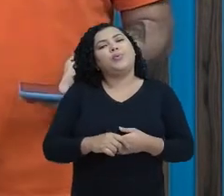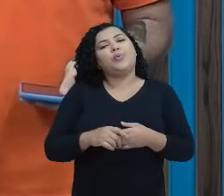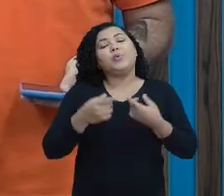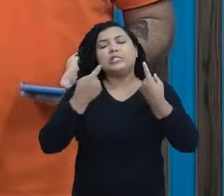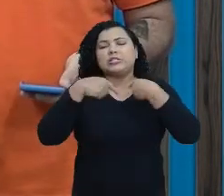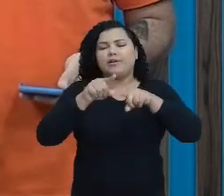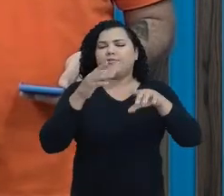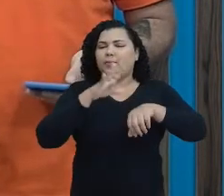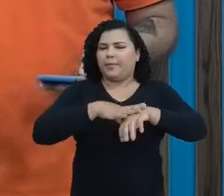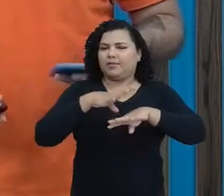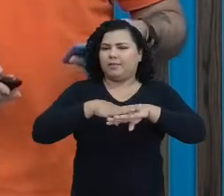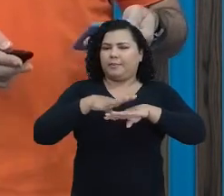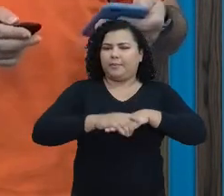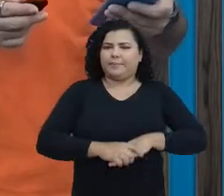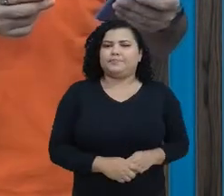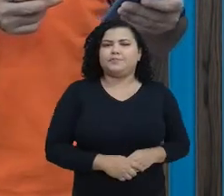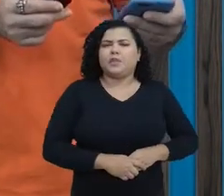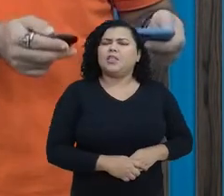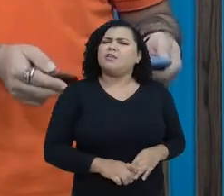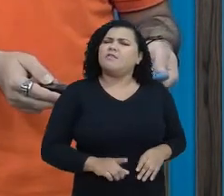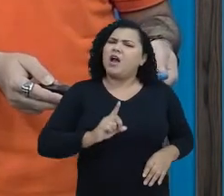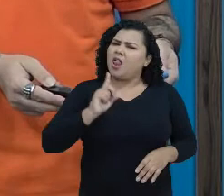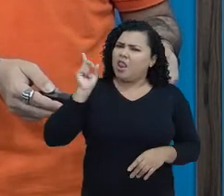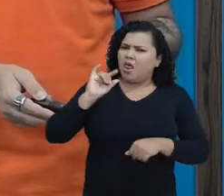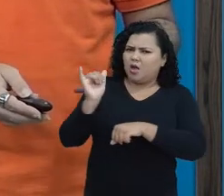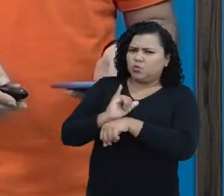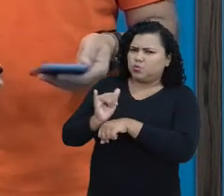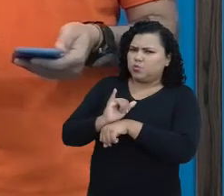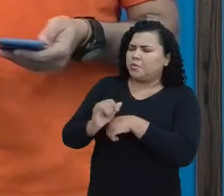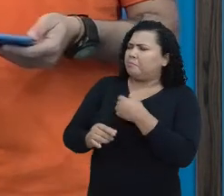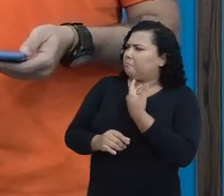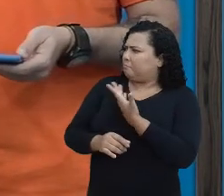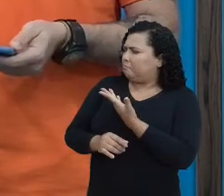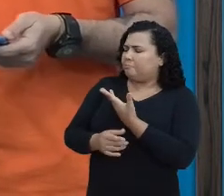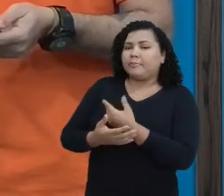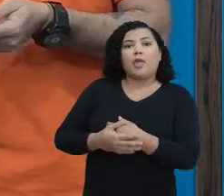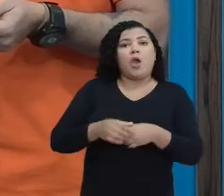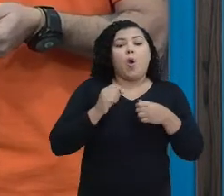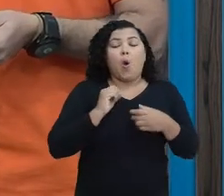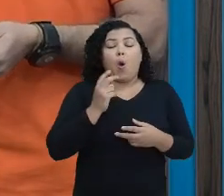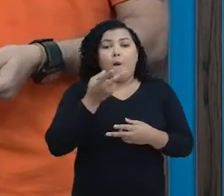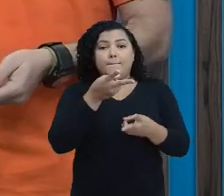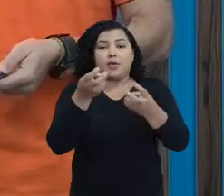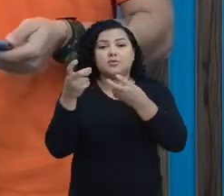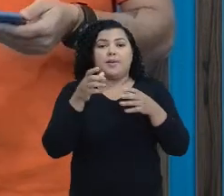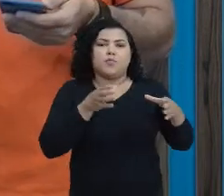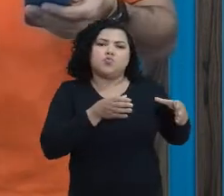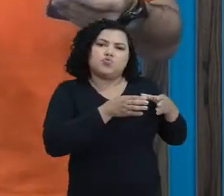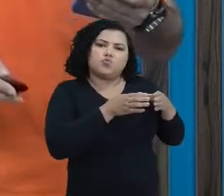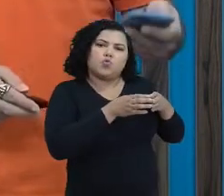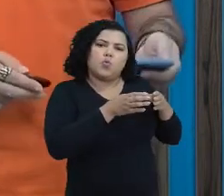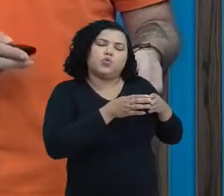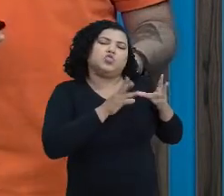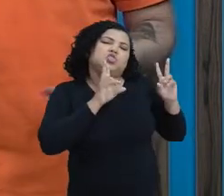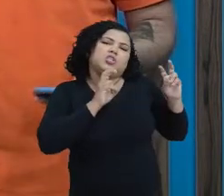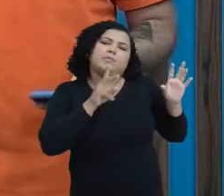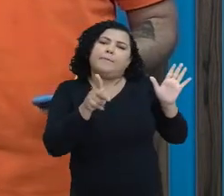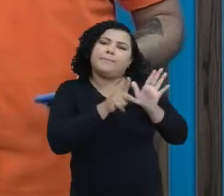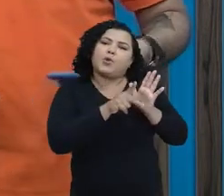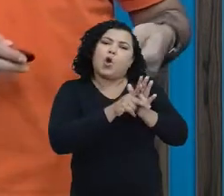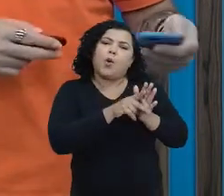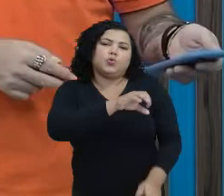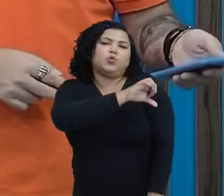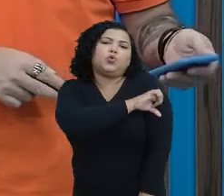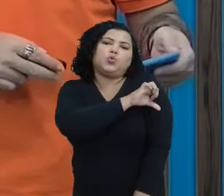Então, observa lá no nosso canal, vê a playlist lá do 9º ano, mas também observa as outras playlists, tá certo? Tanto do 6º, 7º,